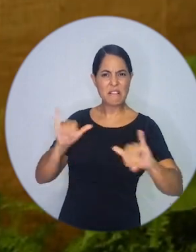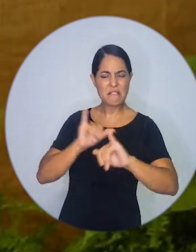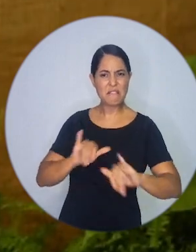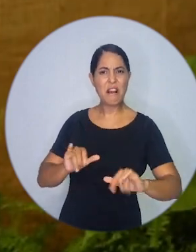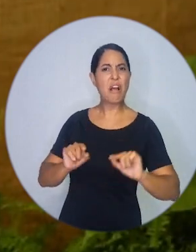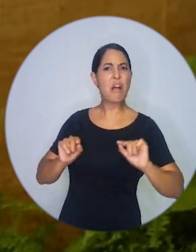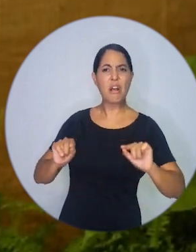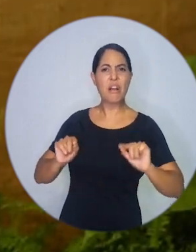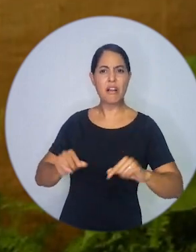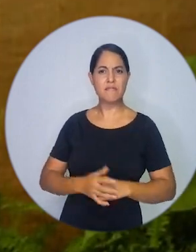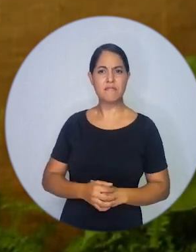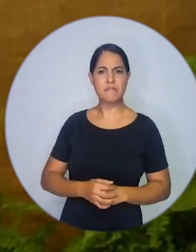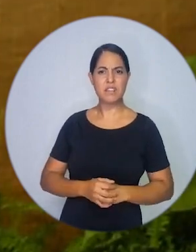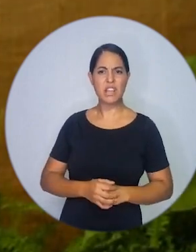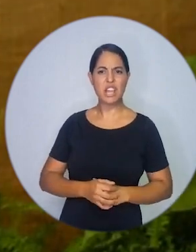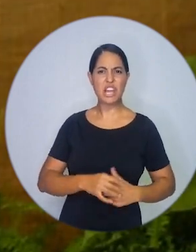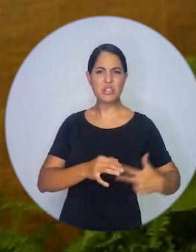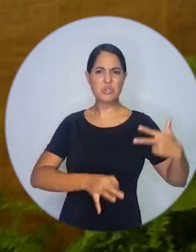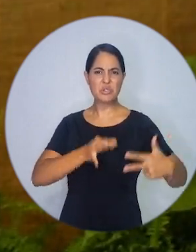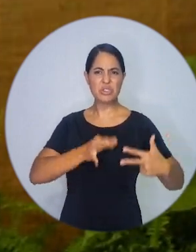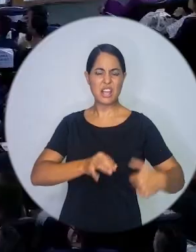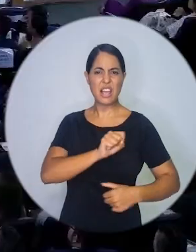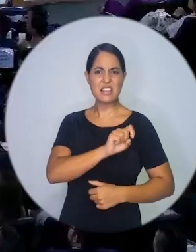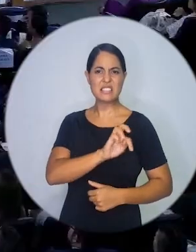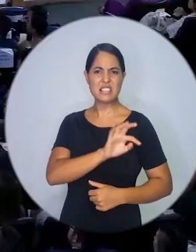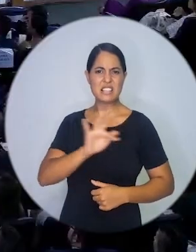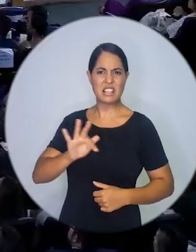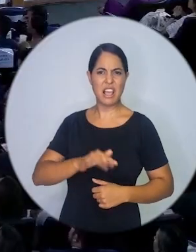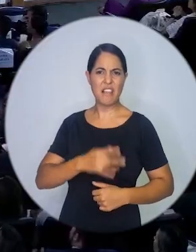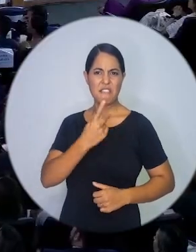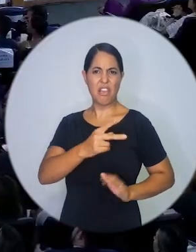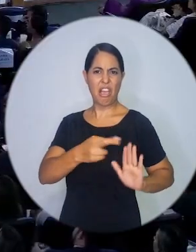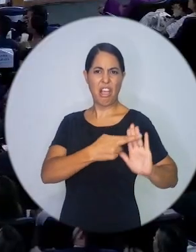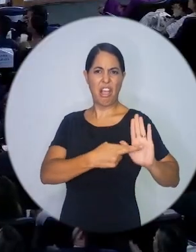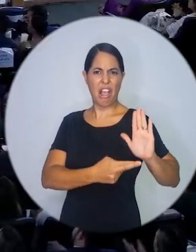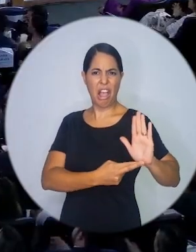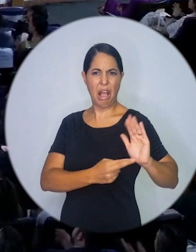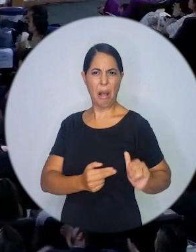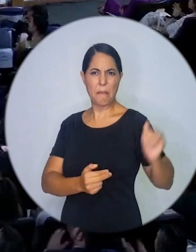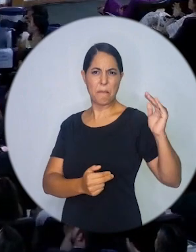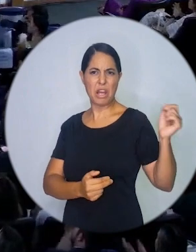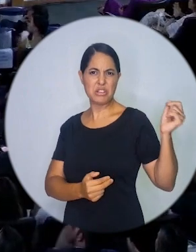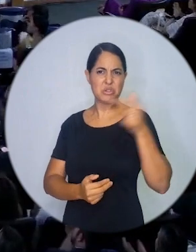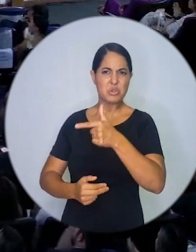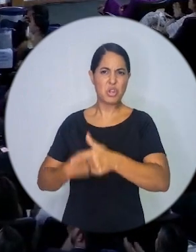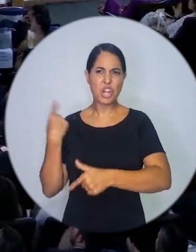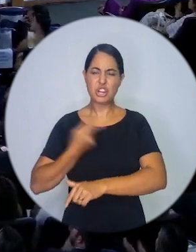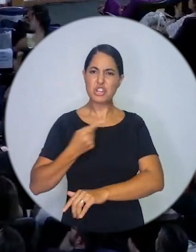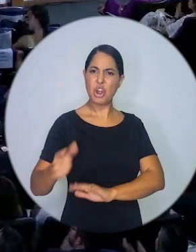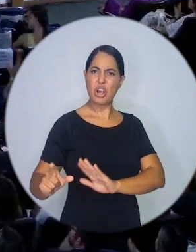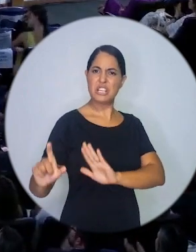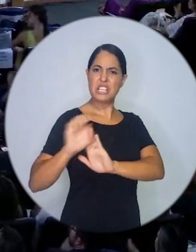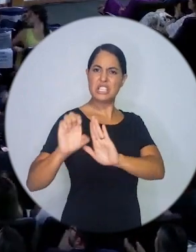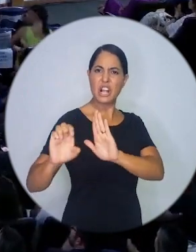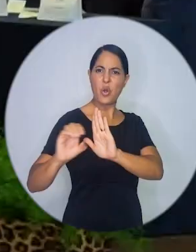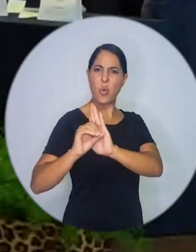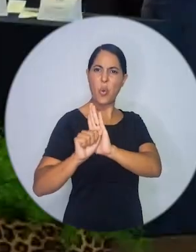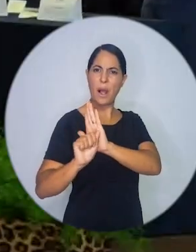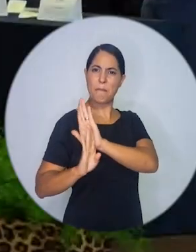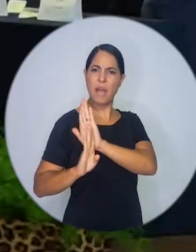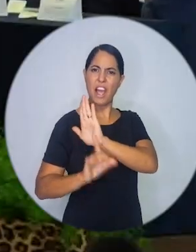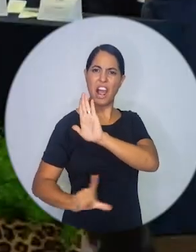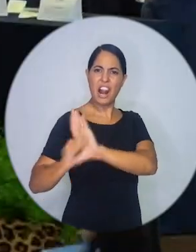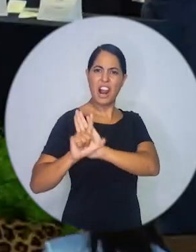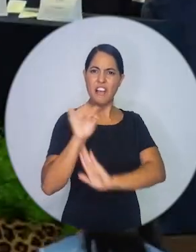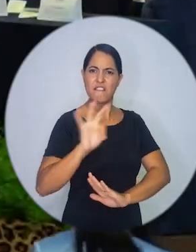de que o que vale mais é o regimento de um tribunal ou é o Estatuto da Advocacia, que é regido por uma lei federal, e é